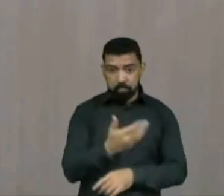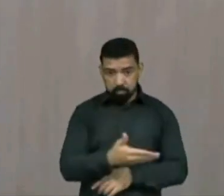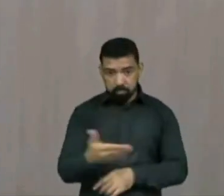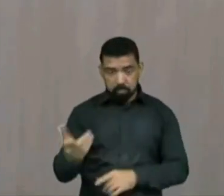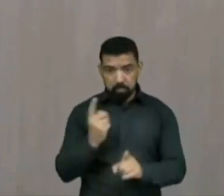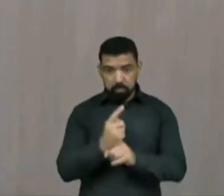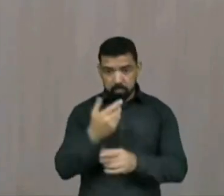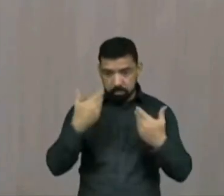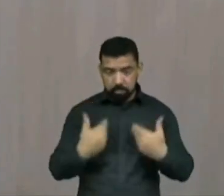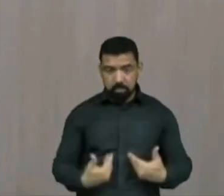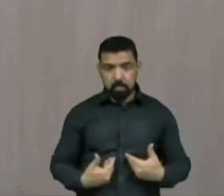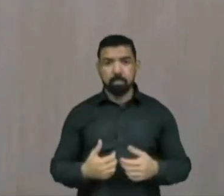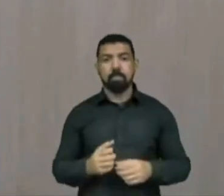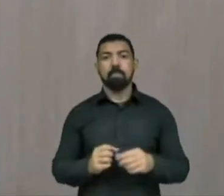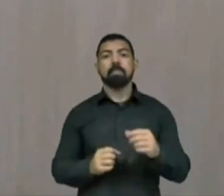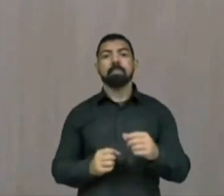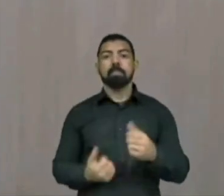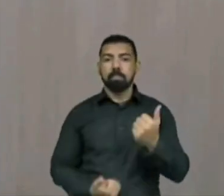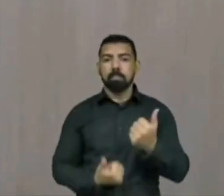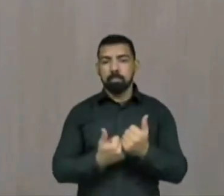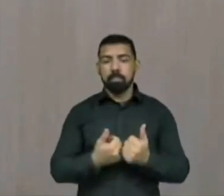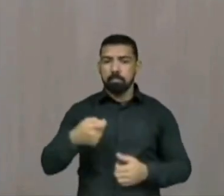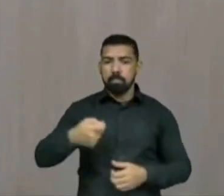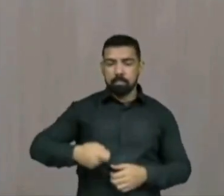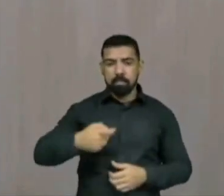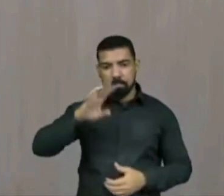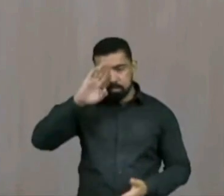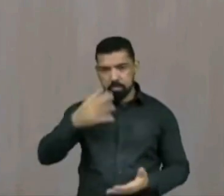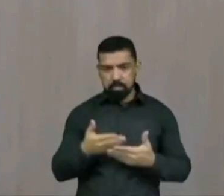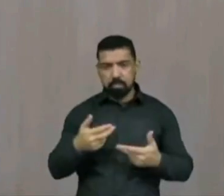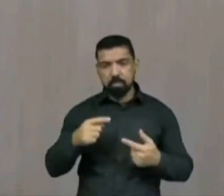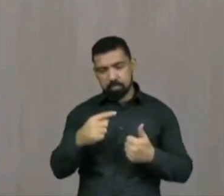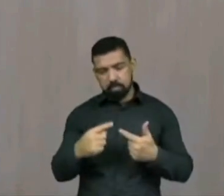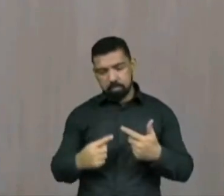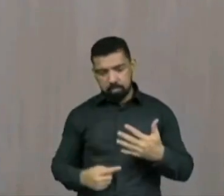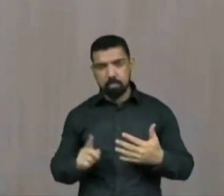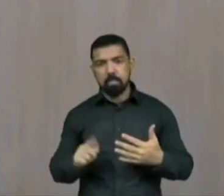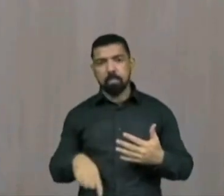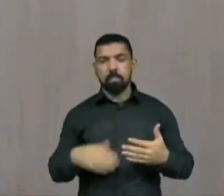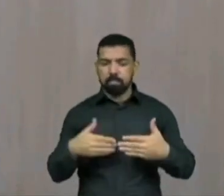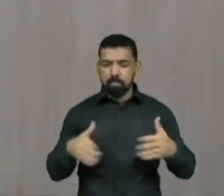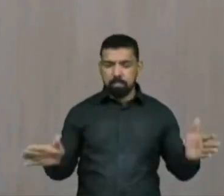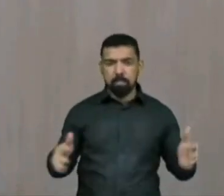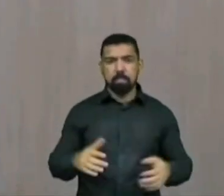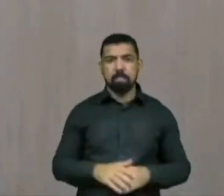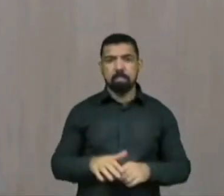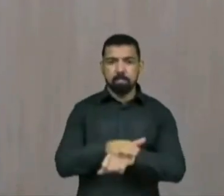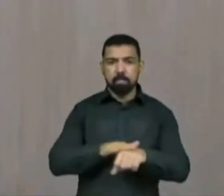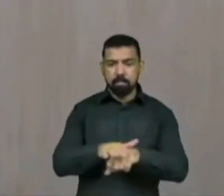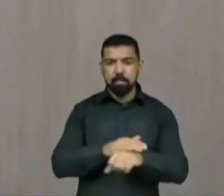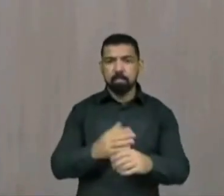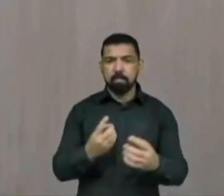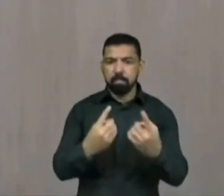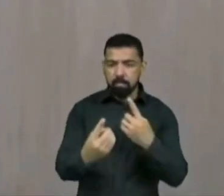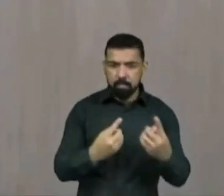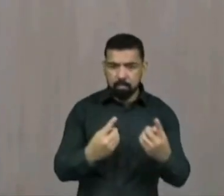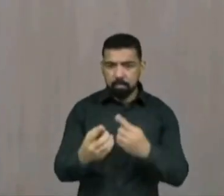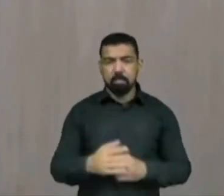Excelências, sustentando a firmeza das minhas convicções, a abertura à escuta, a disposição ao diálogo,